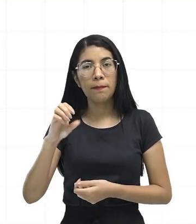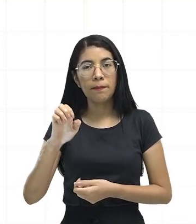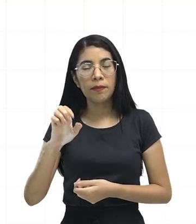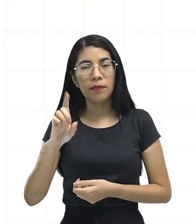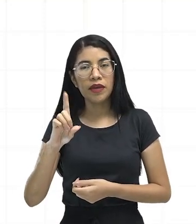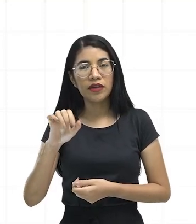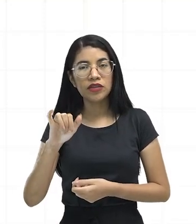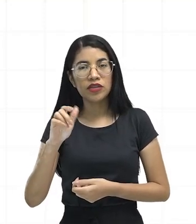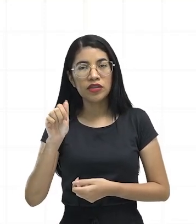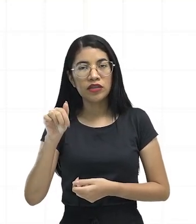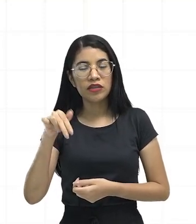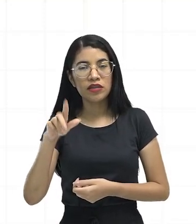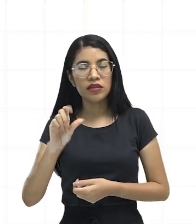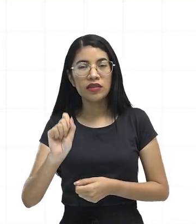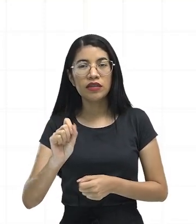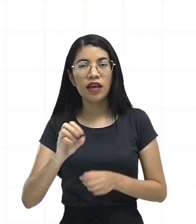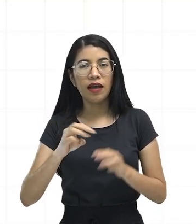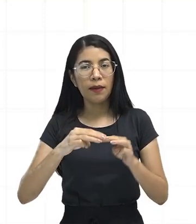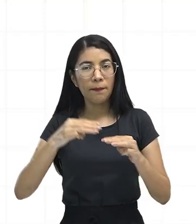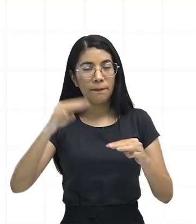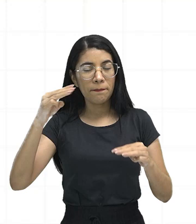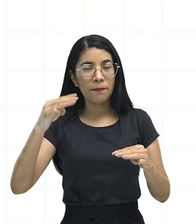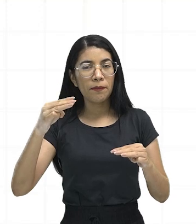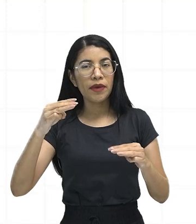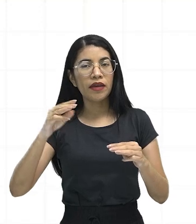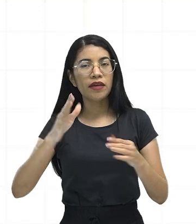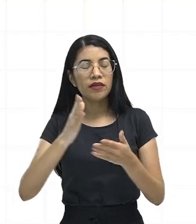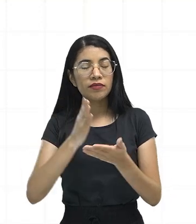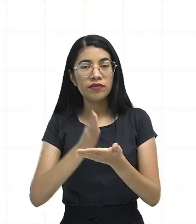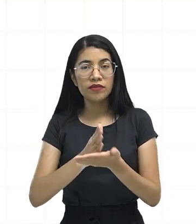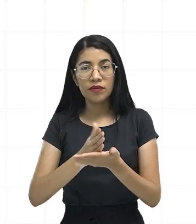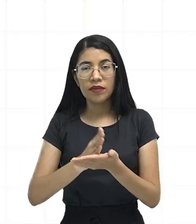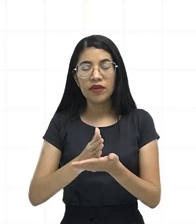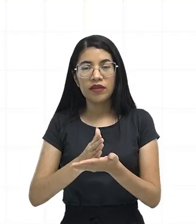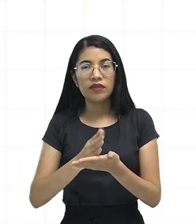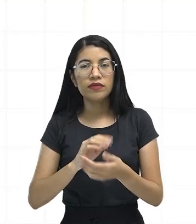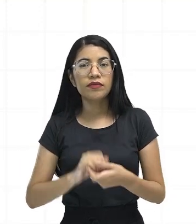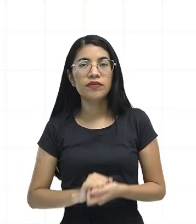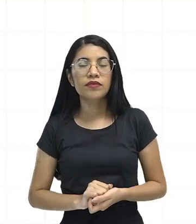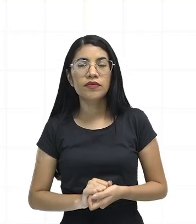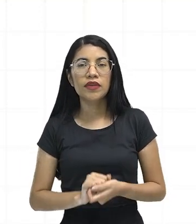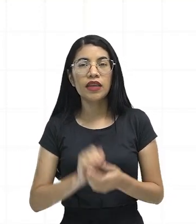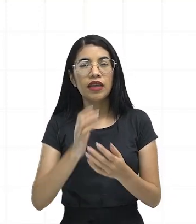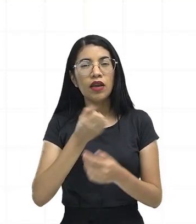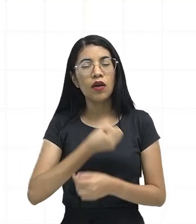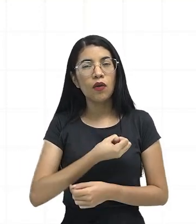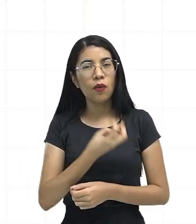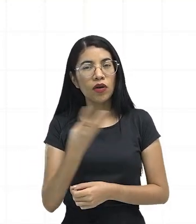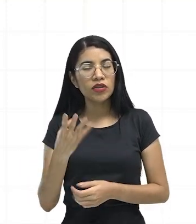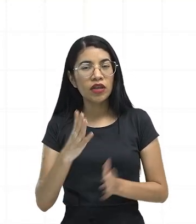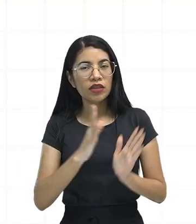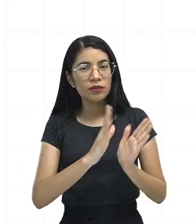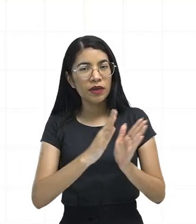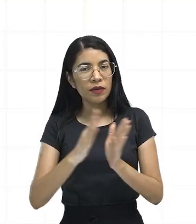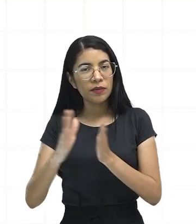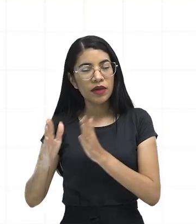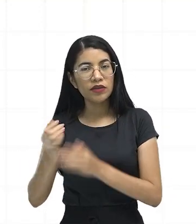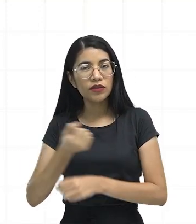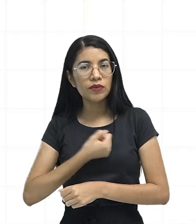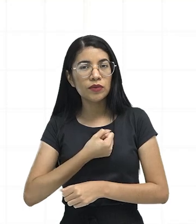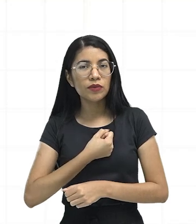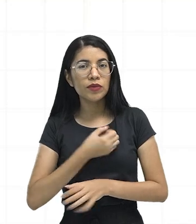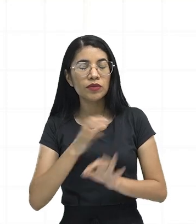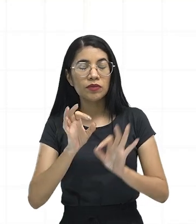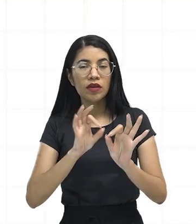mediana é o número que está no meio de uma lista de números.